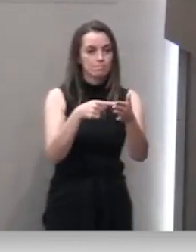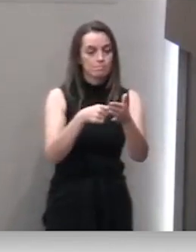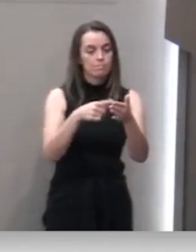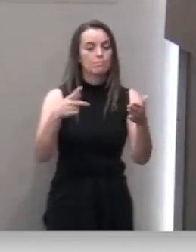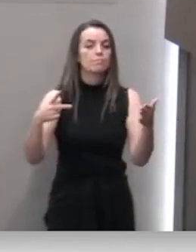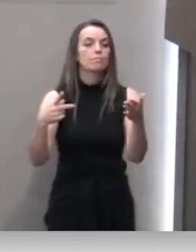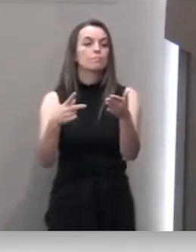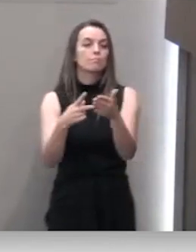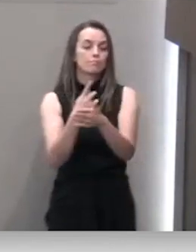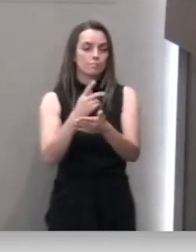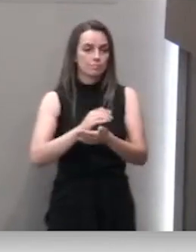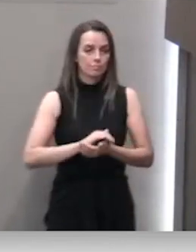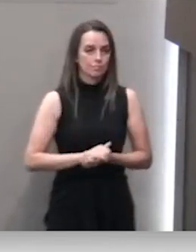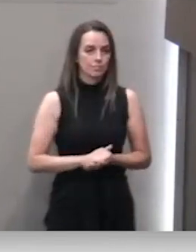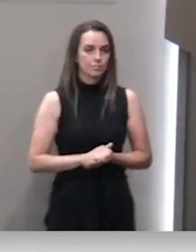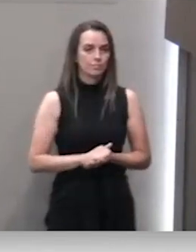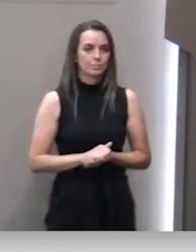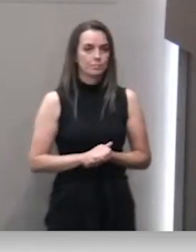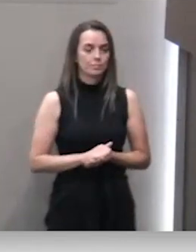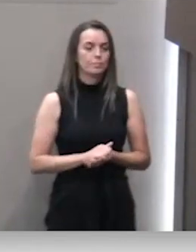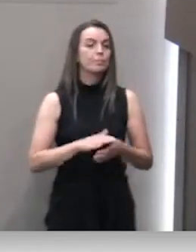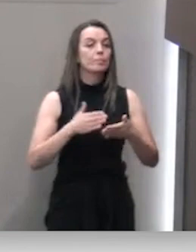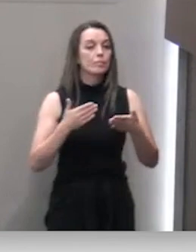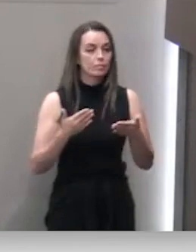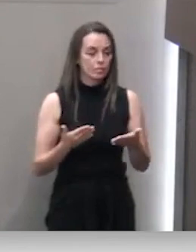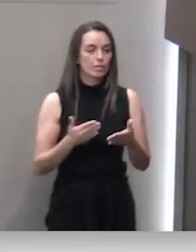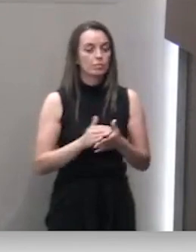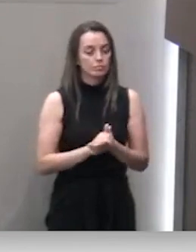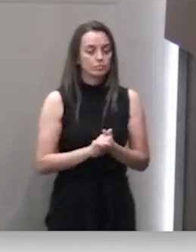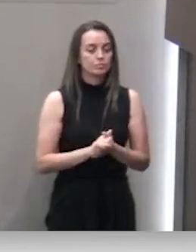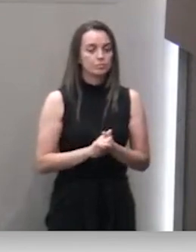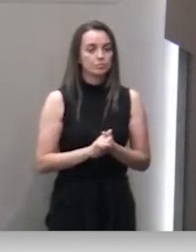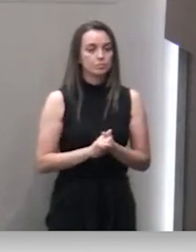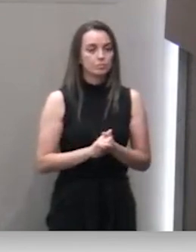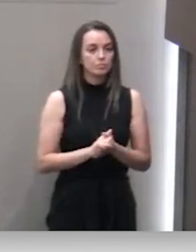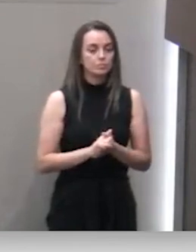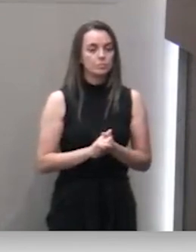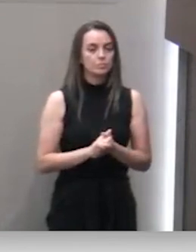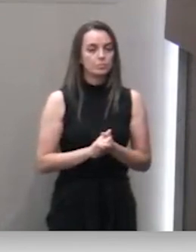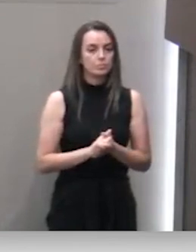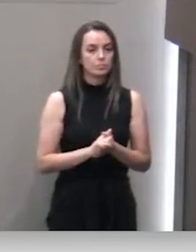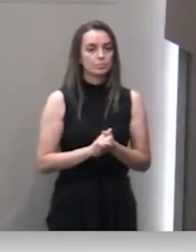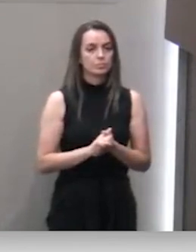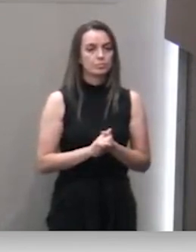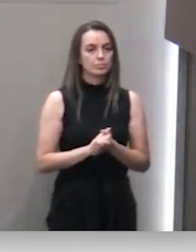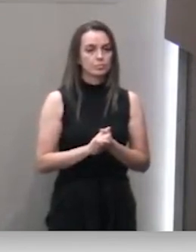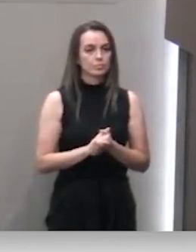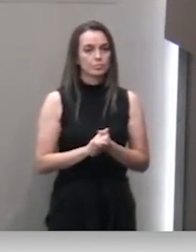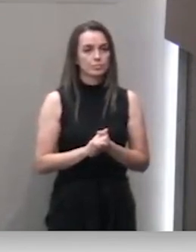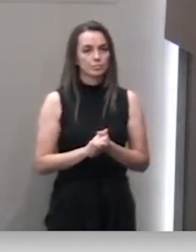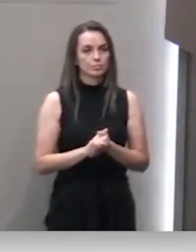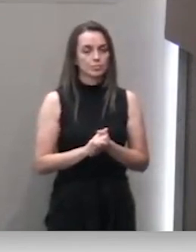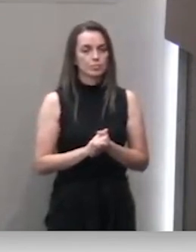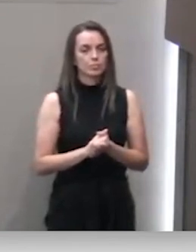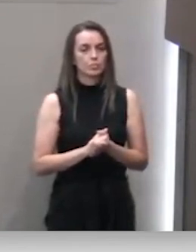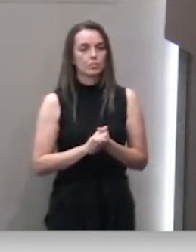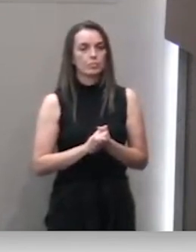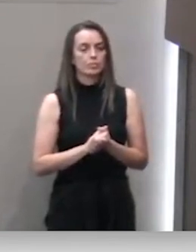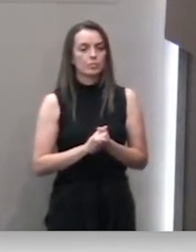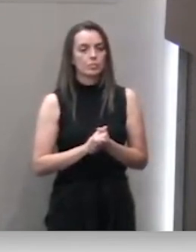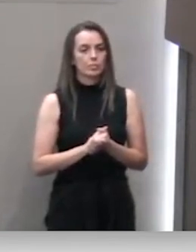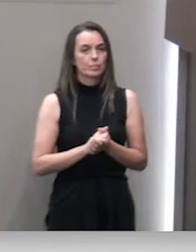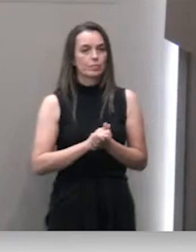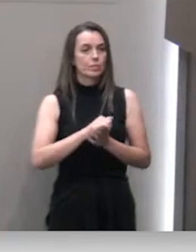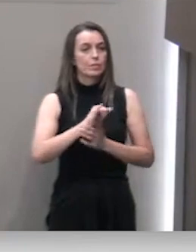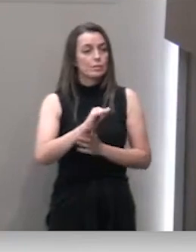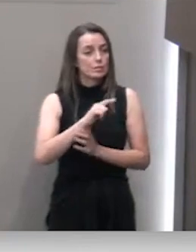A questão toda é o seguinte: mas se vão implantar todo esse sistema, se